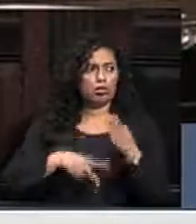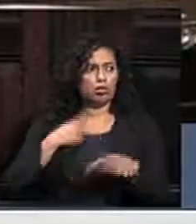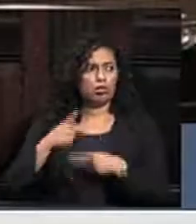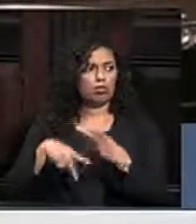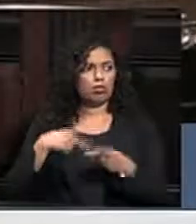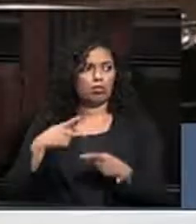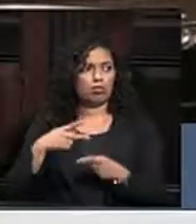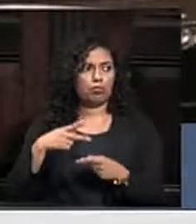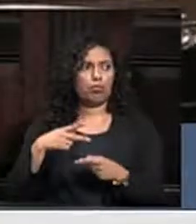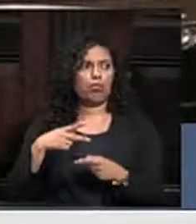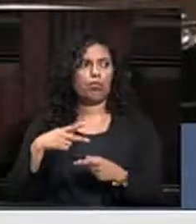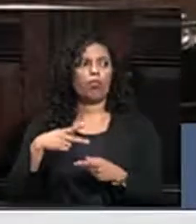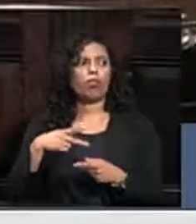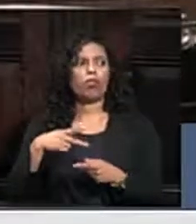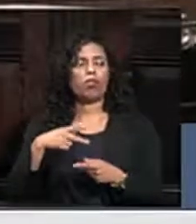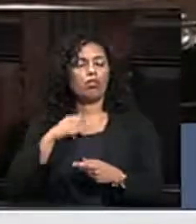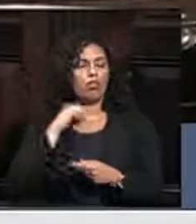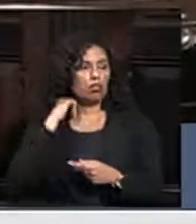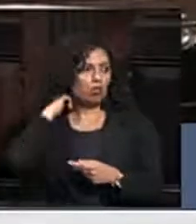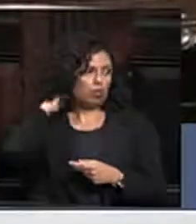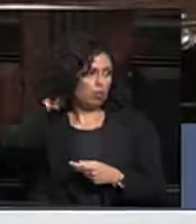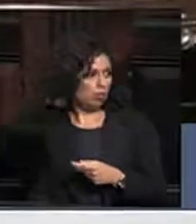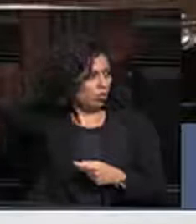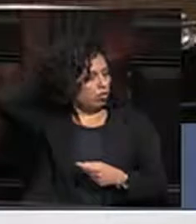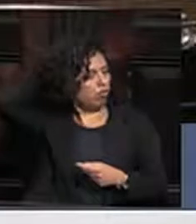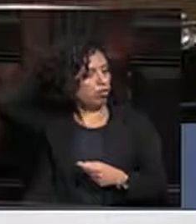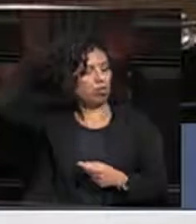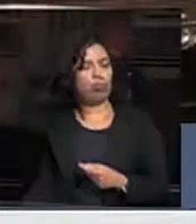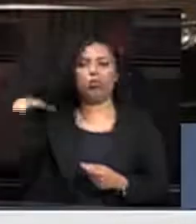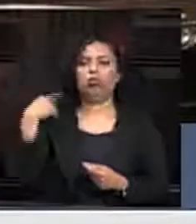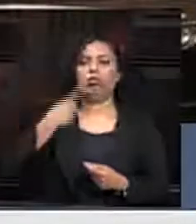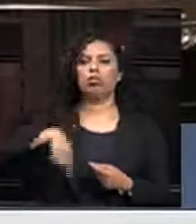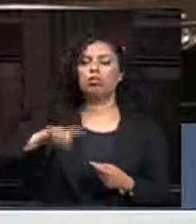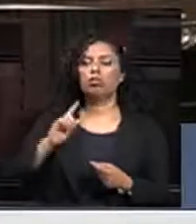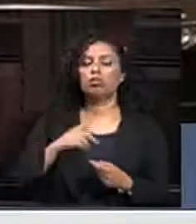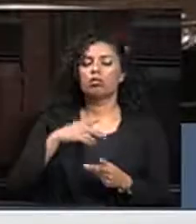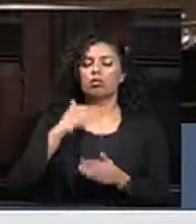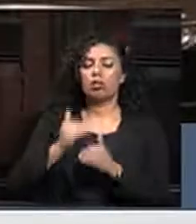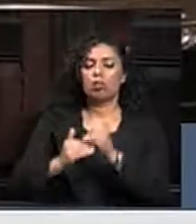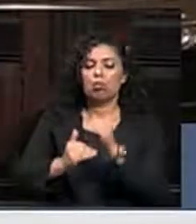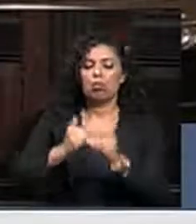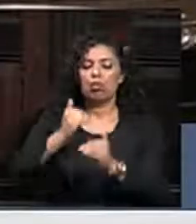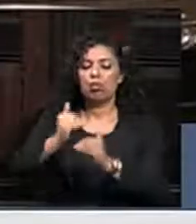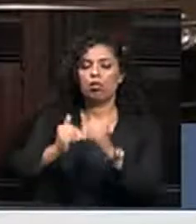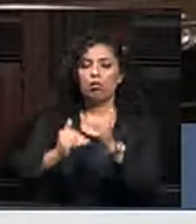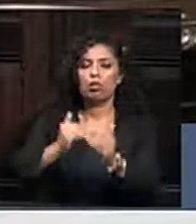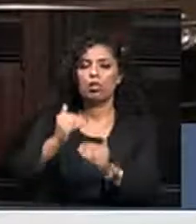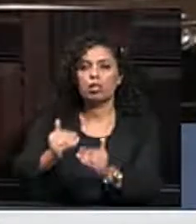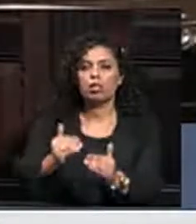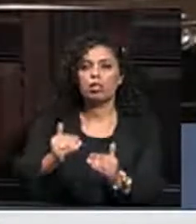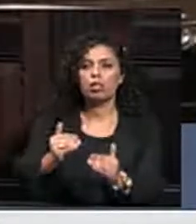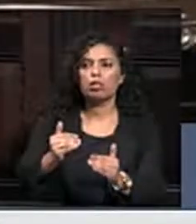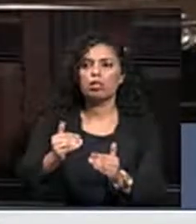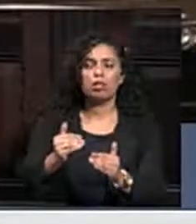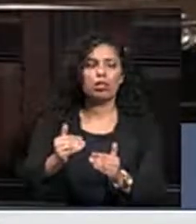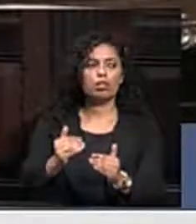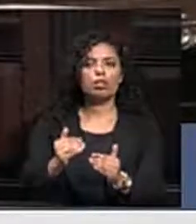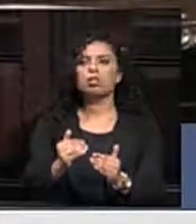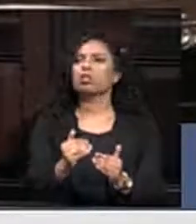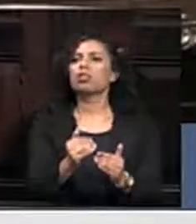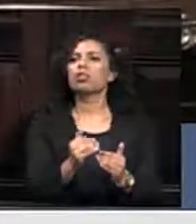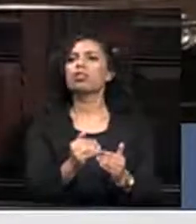ainda que possamos prorrogar, esse tempo de prorrogação não ultrapasse